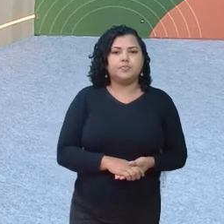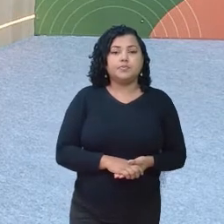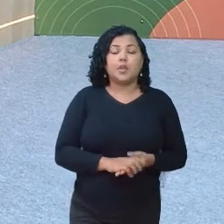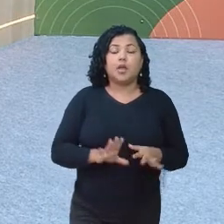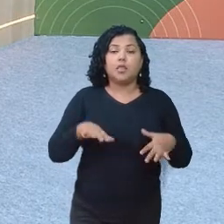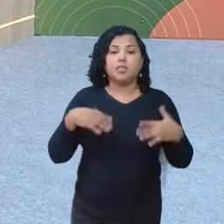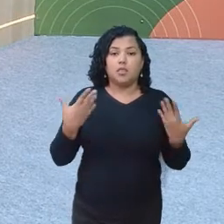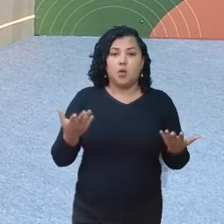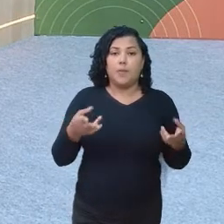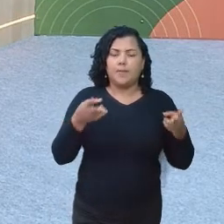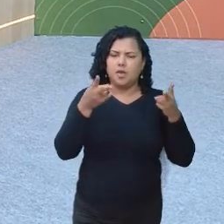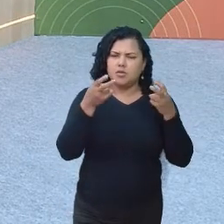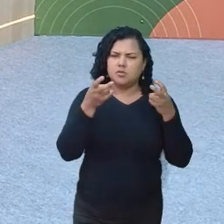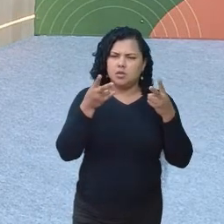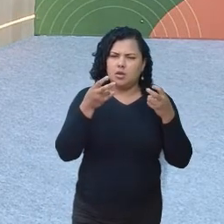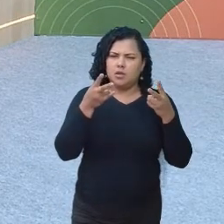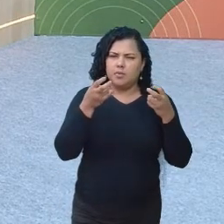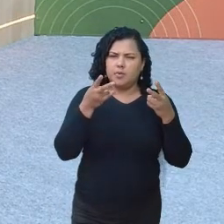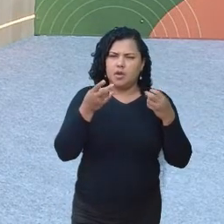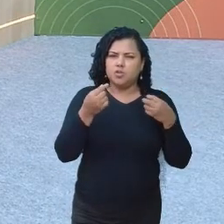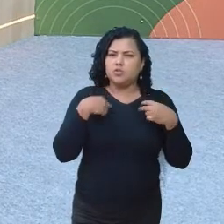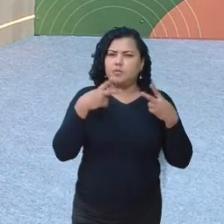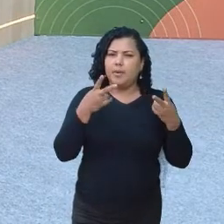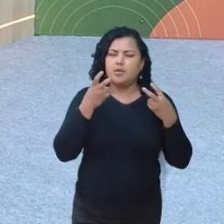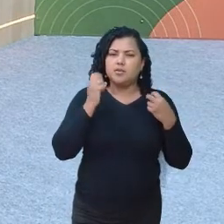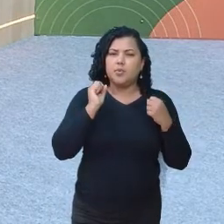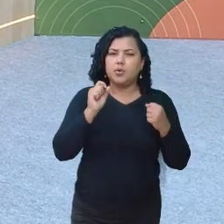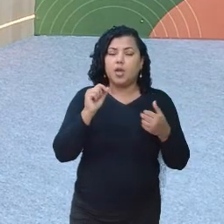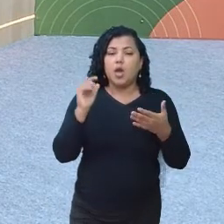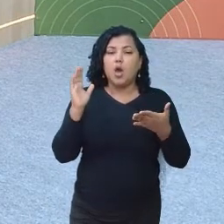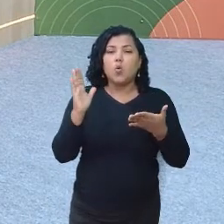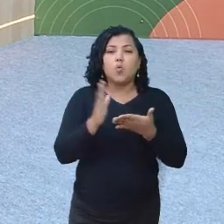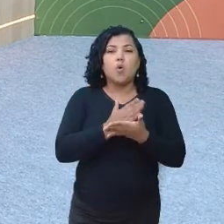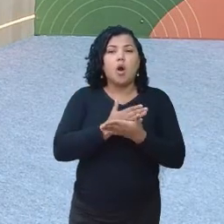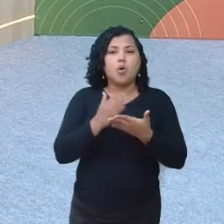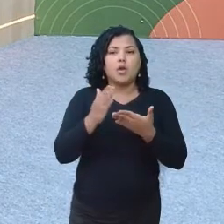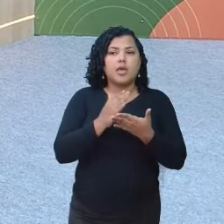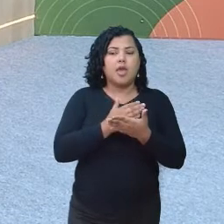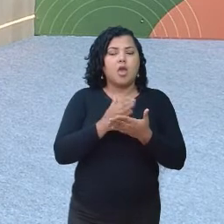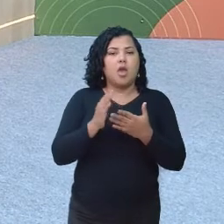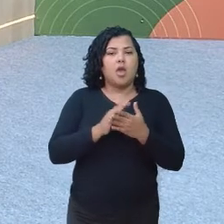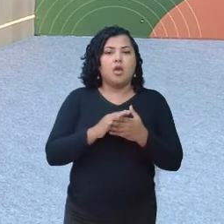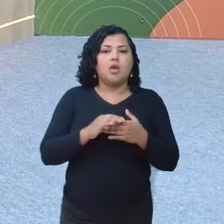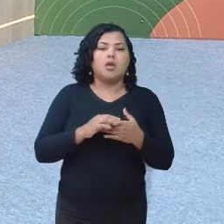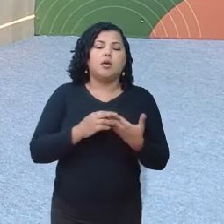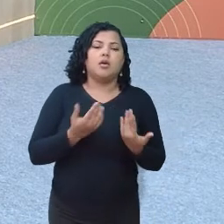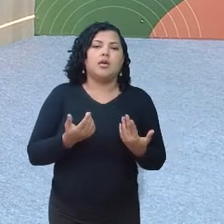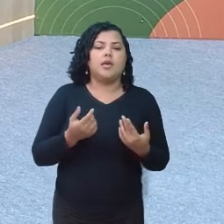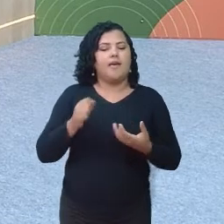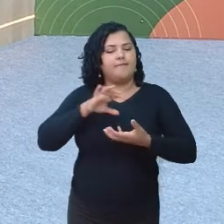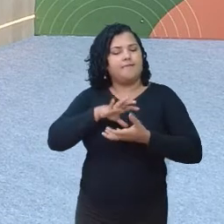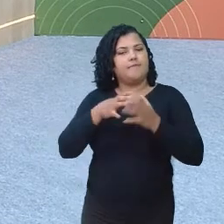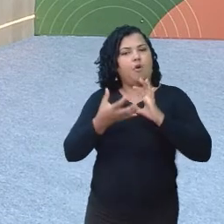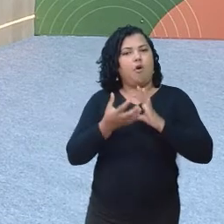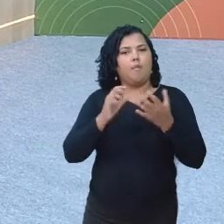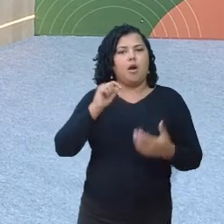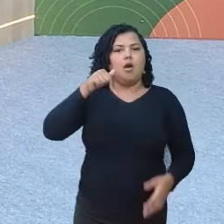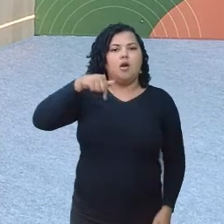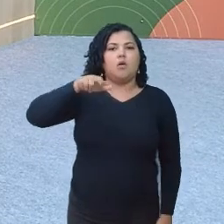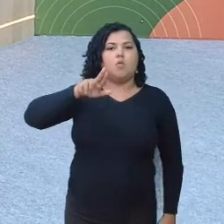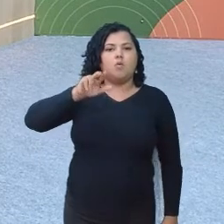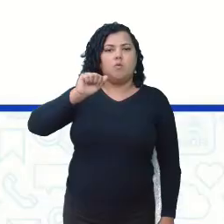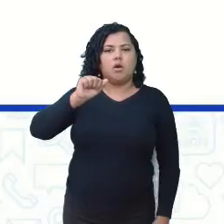Então, visto isso, a gente vai observar que qualquer quadrilátero pode ser transformado em 2